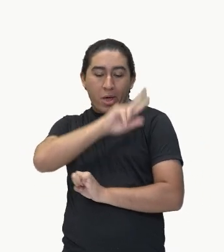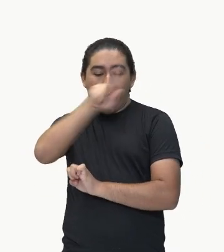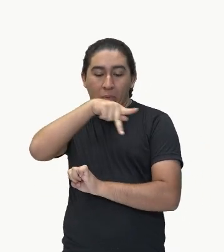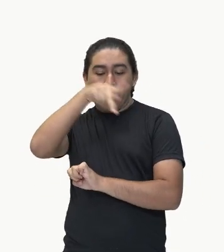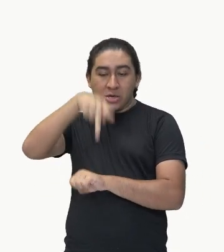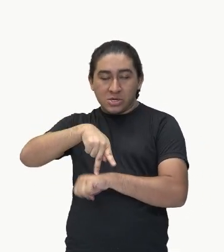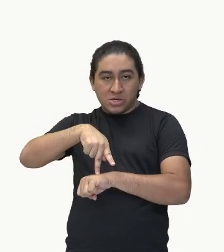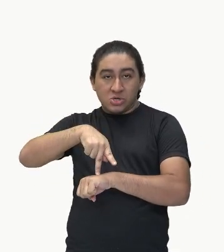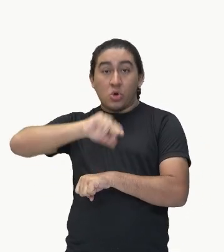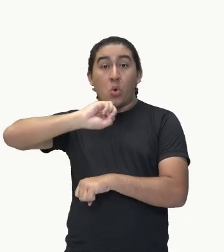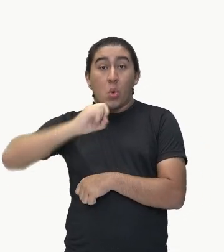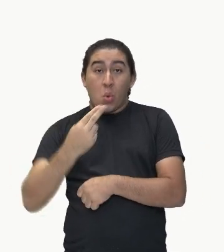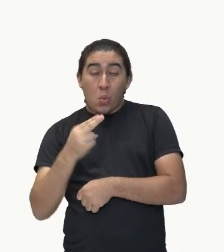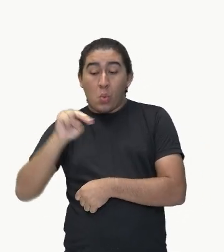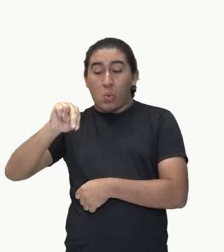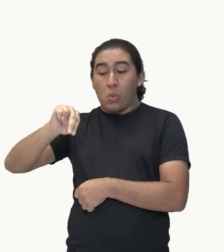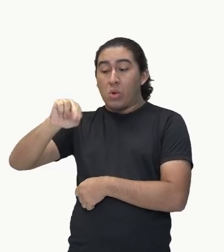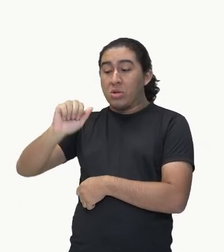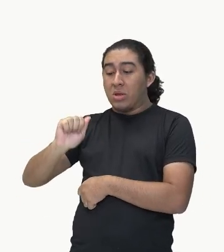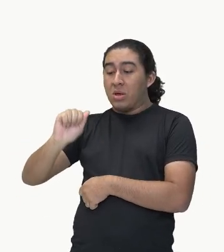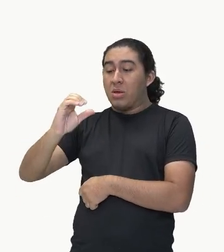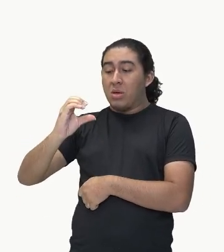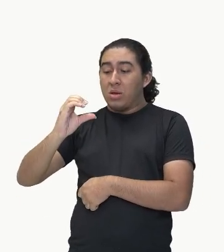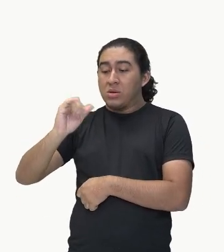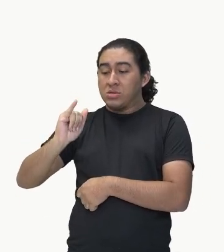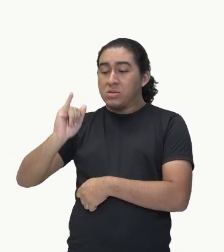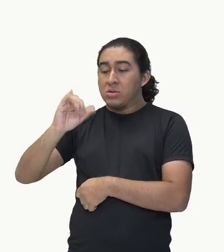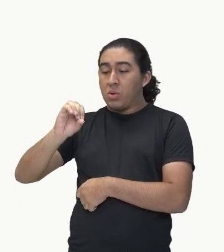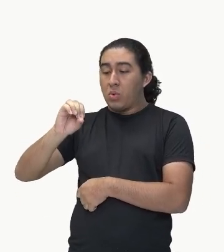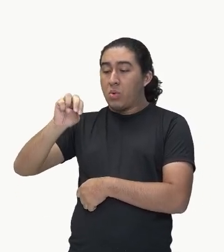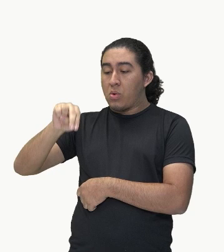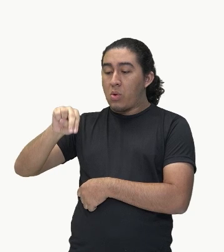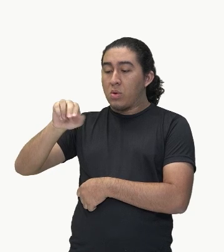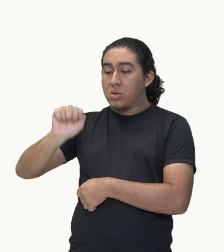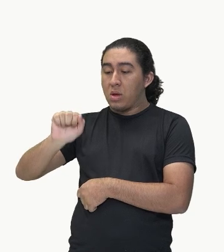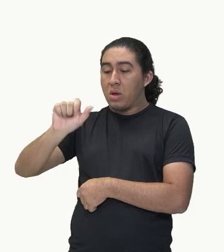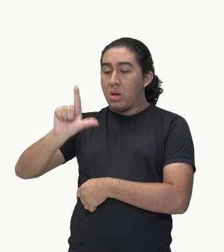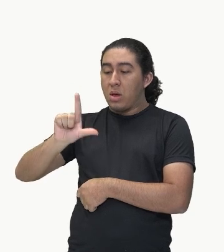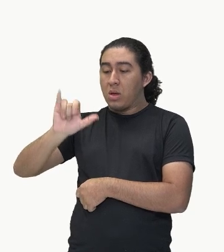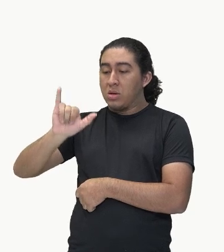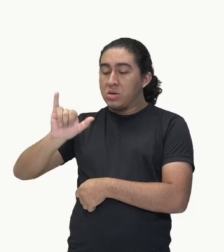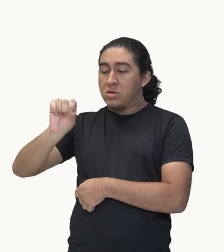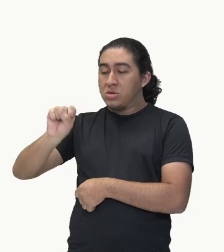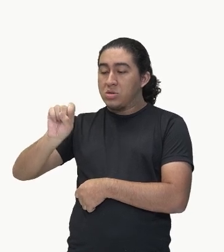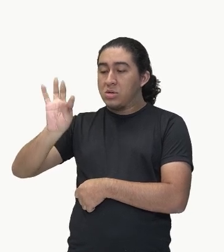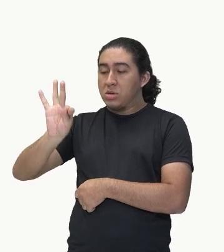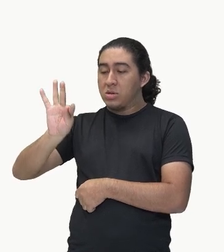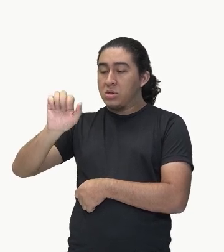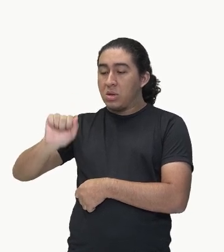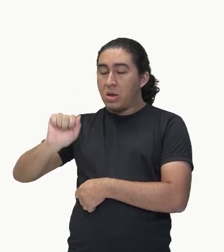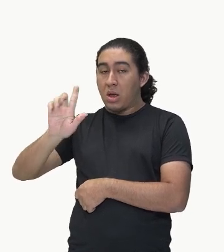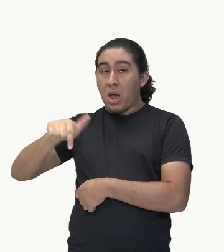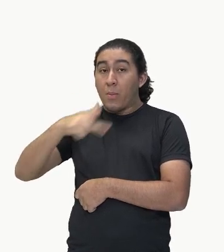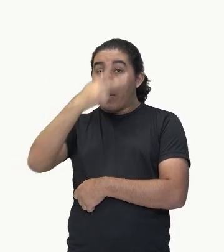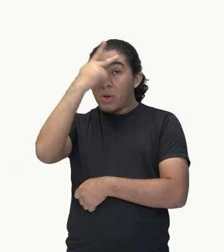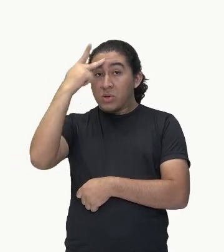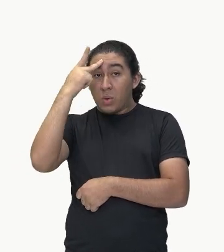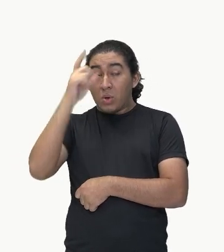São poemas no qual você pode identificar um eu lírico que canta a glória,